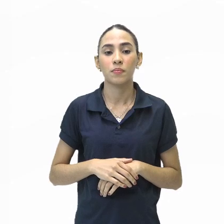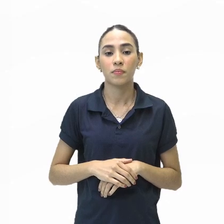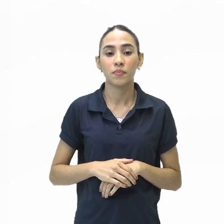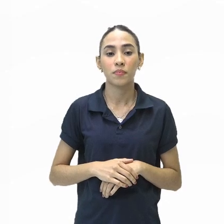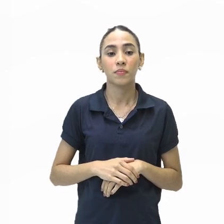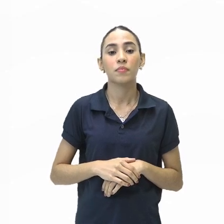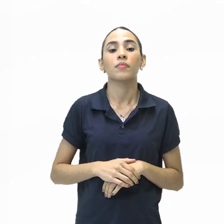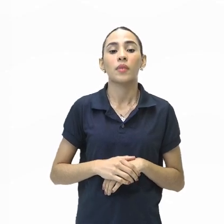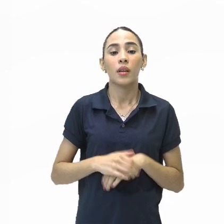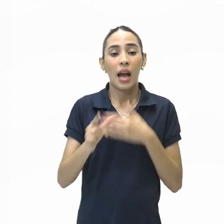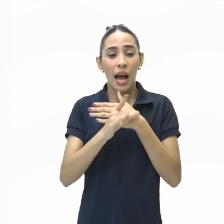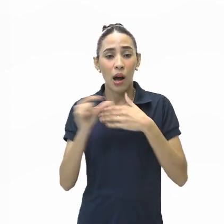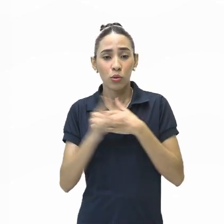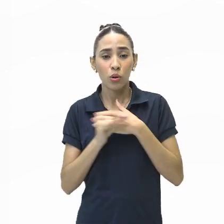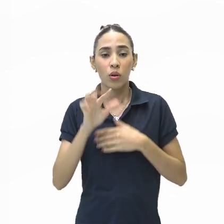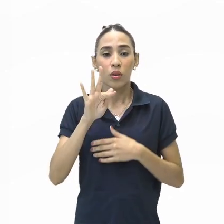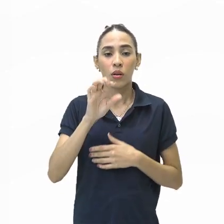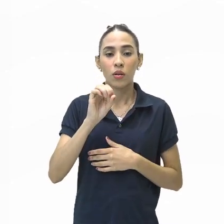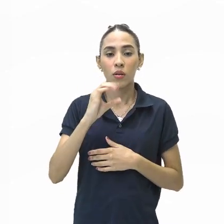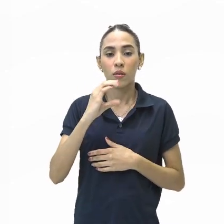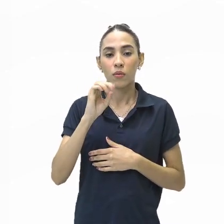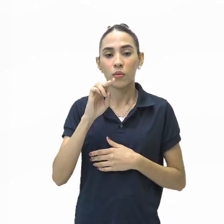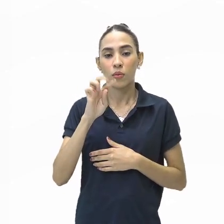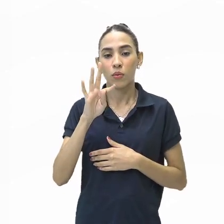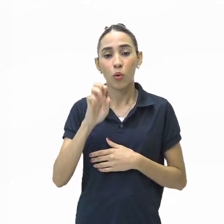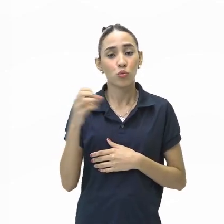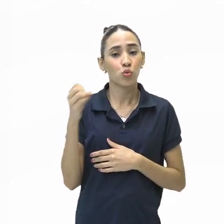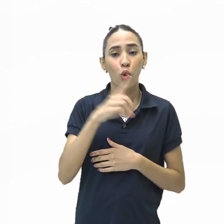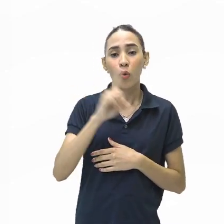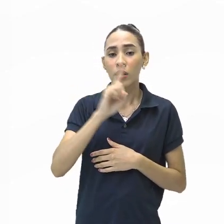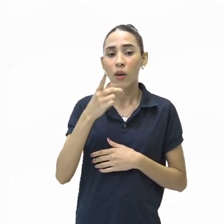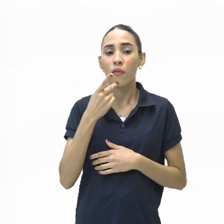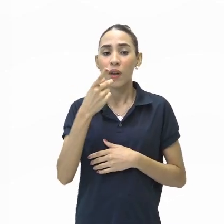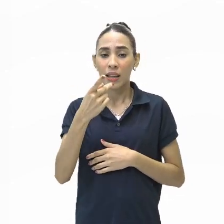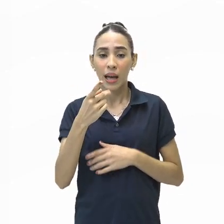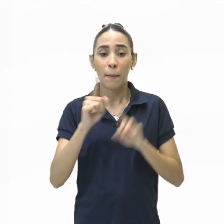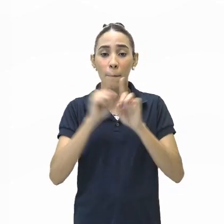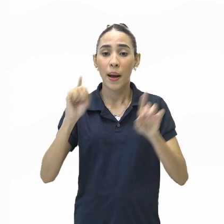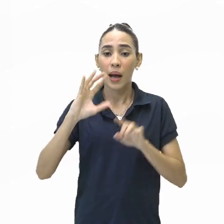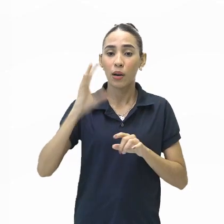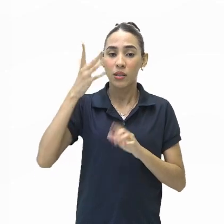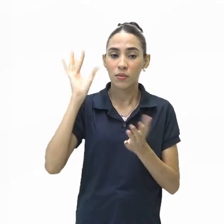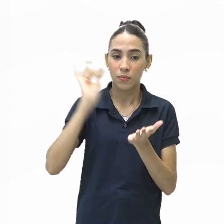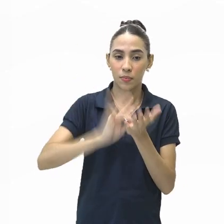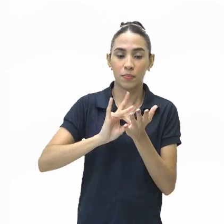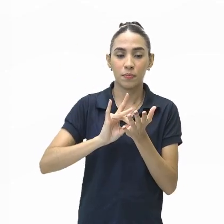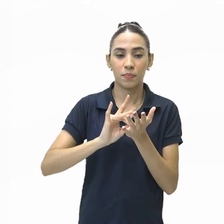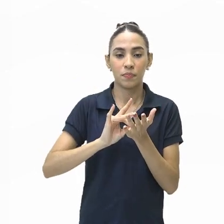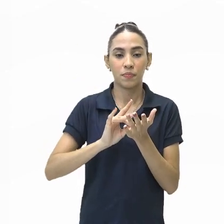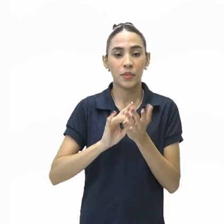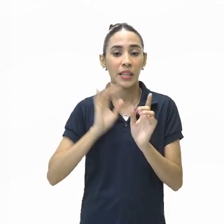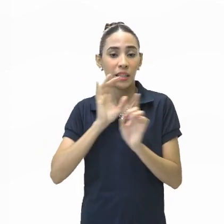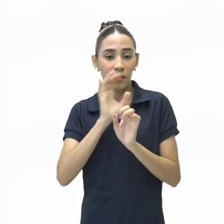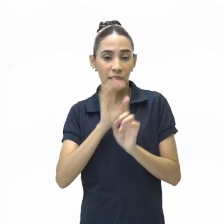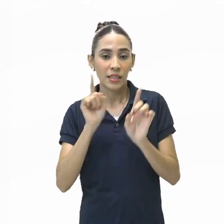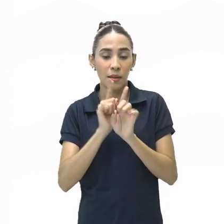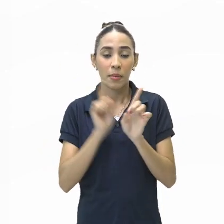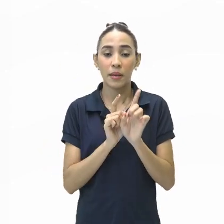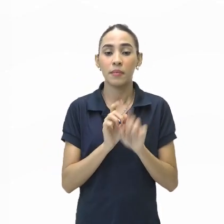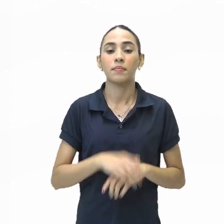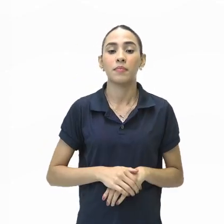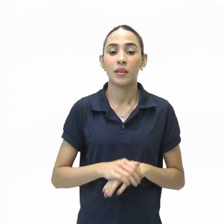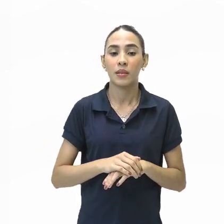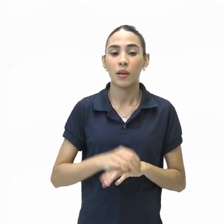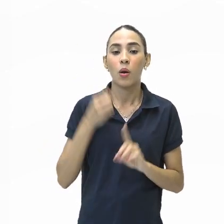Foucault, o novo não está no que é dito, mas no acontecimento de sua volta. Nesses termos,